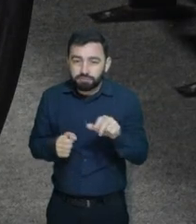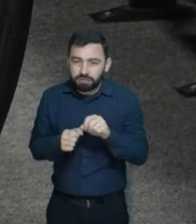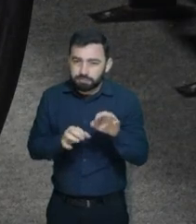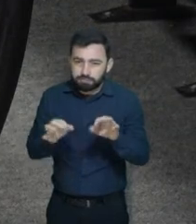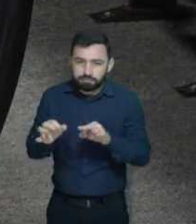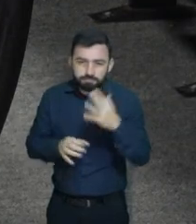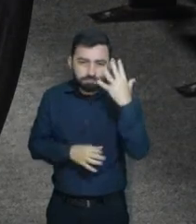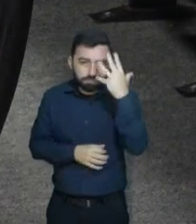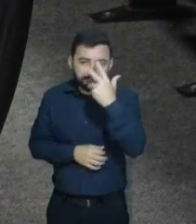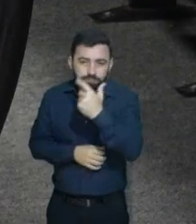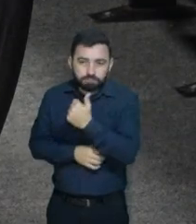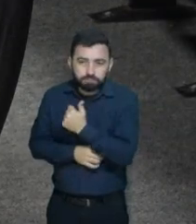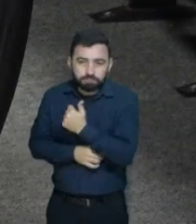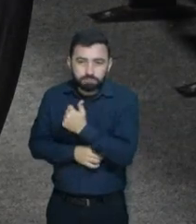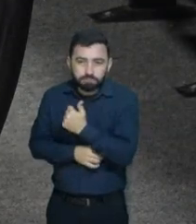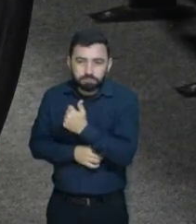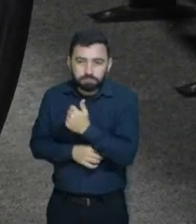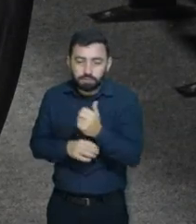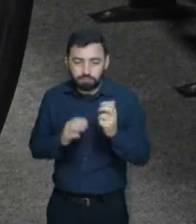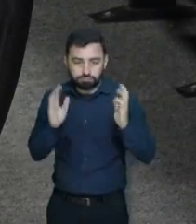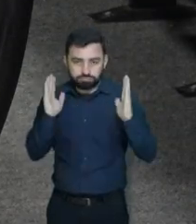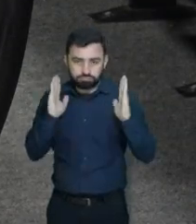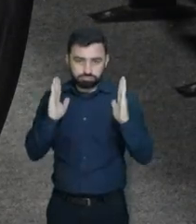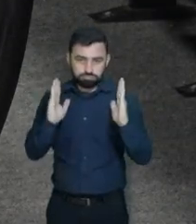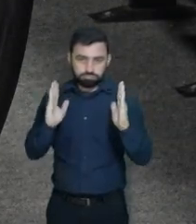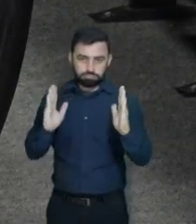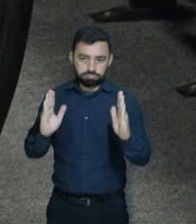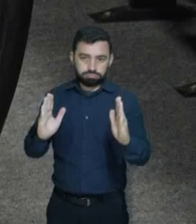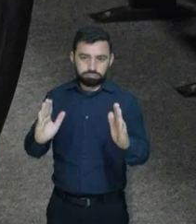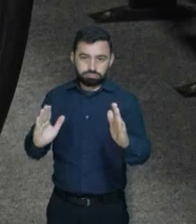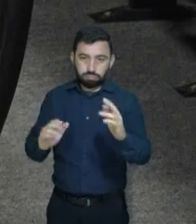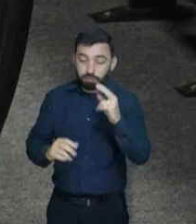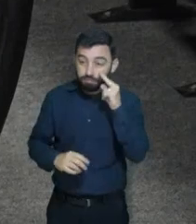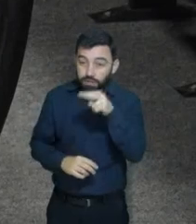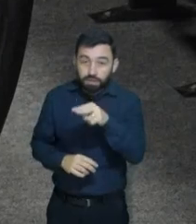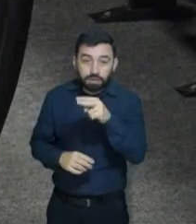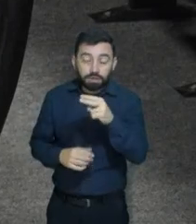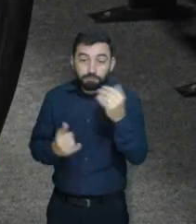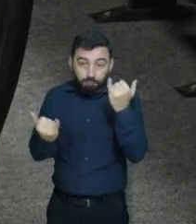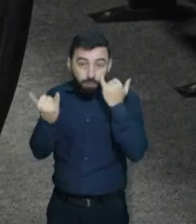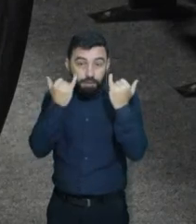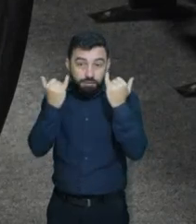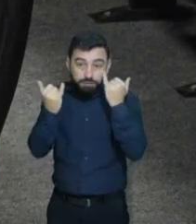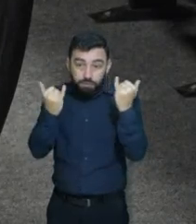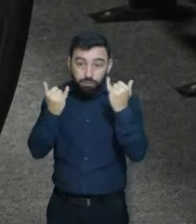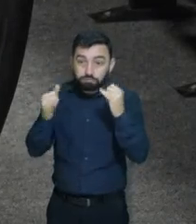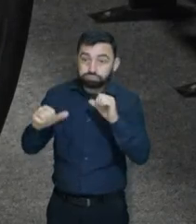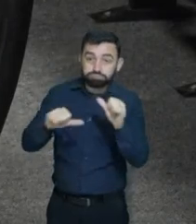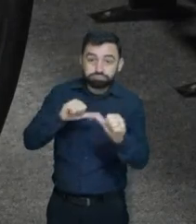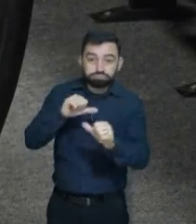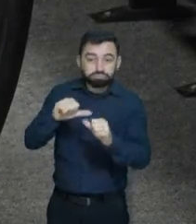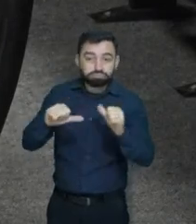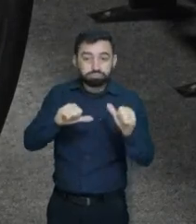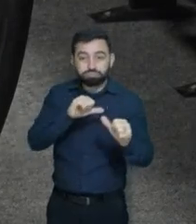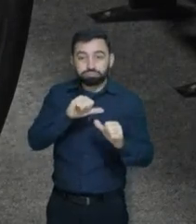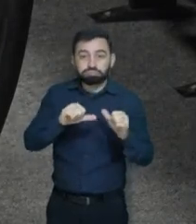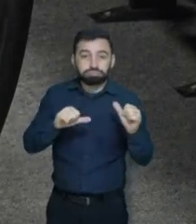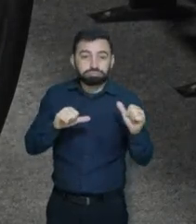E é lindo. Imagina um corredor aqui na LESC para ter informação sobre mudanças climáticas,